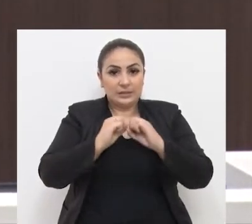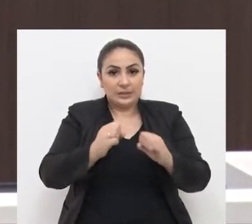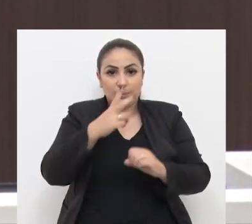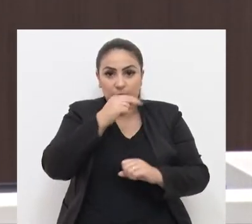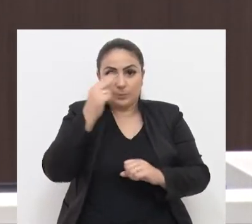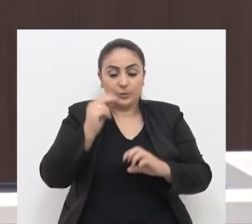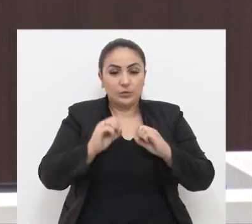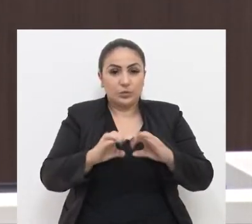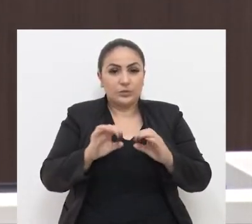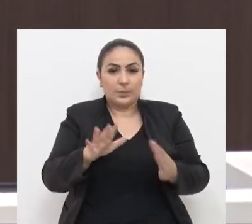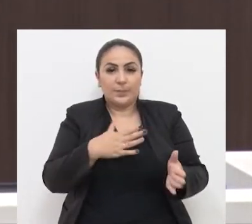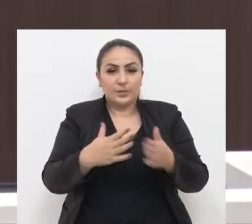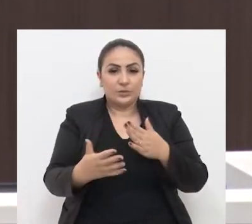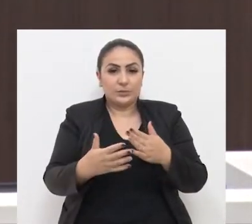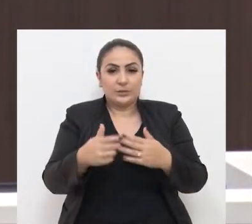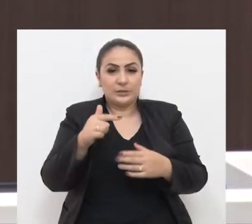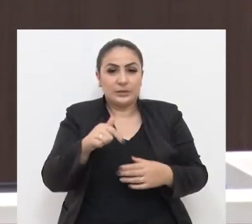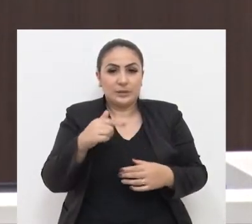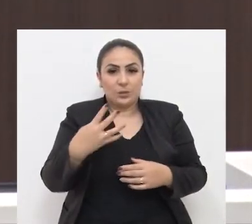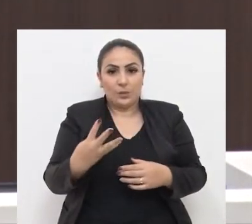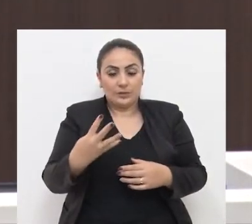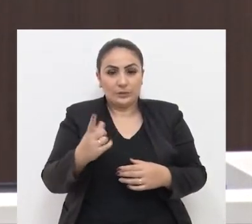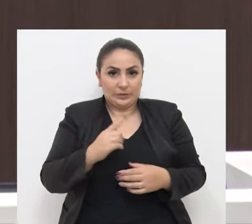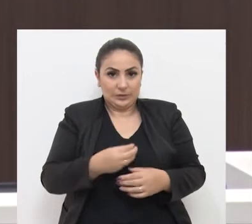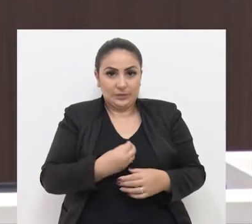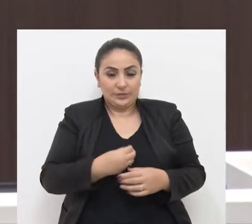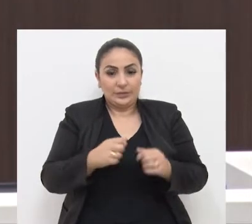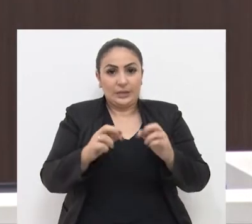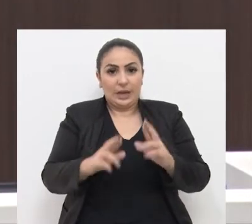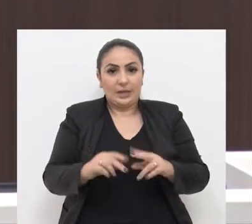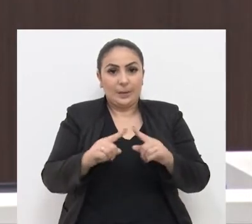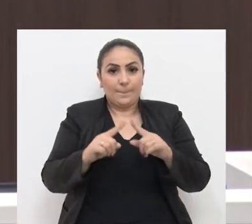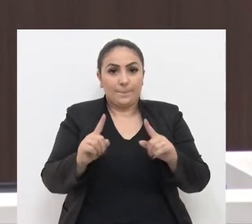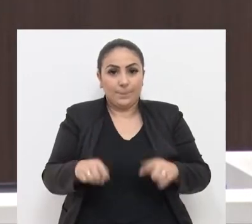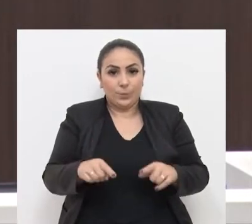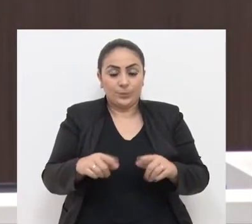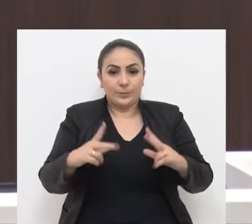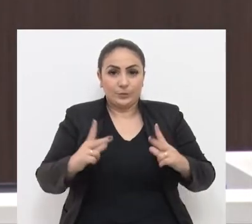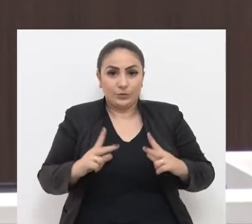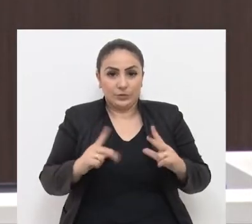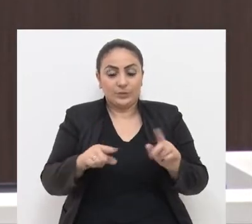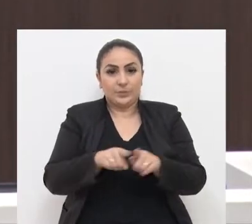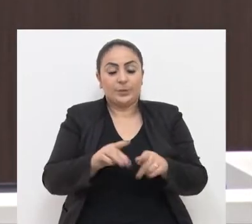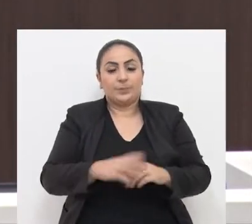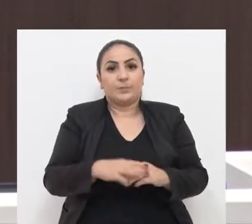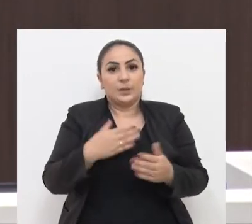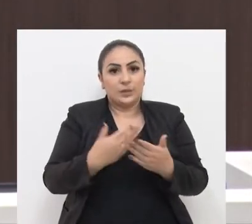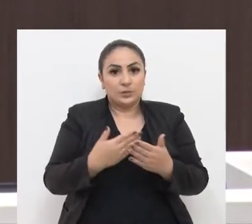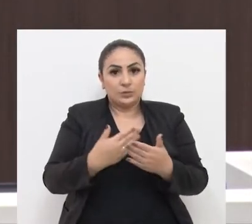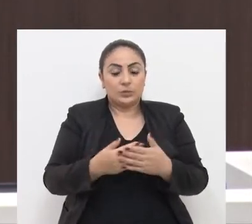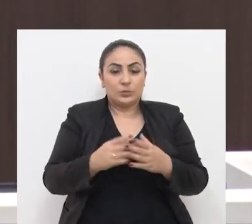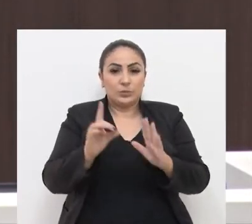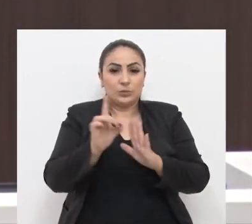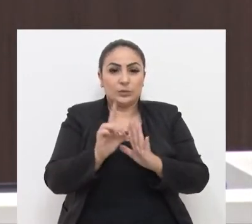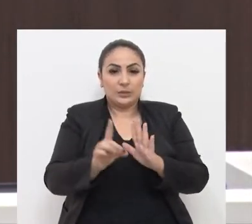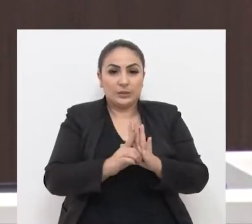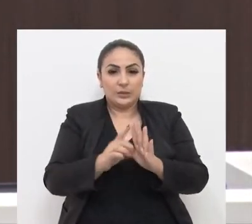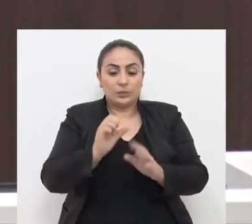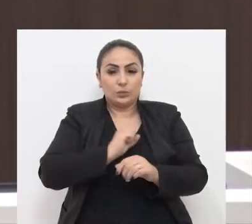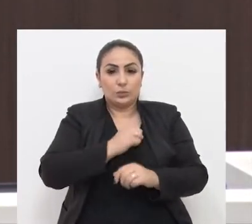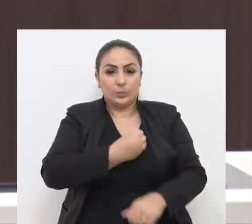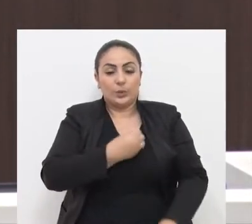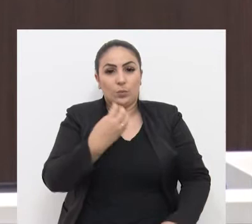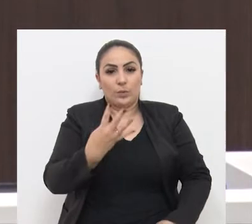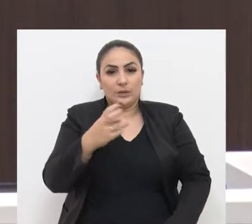Habitação, aproximadamente 74 delas em áreas públicas e privadas. Estudo sobre o decreto número